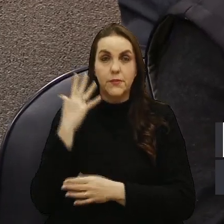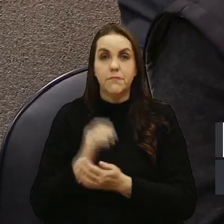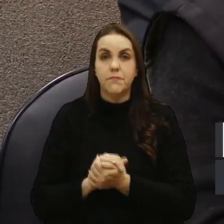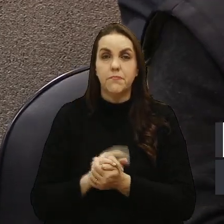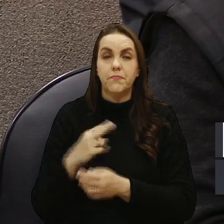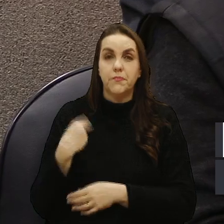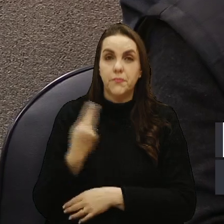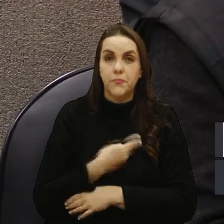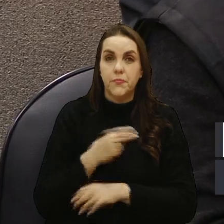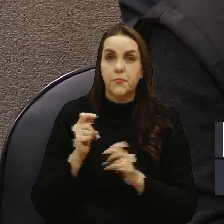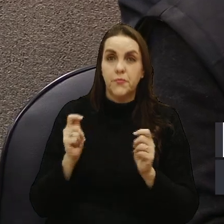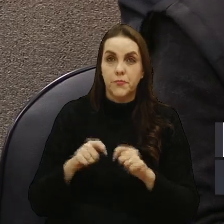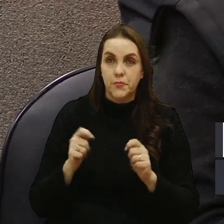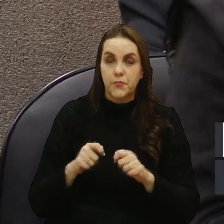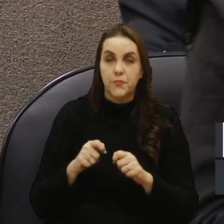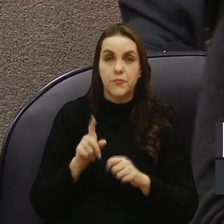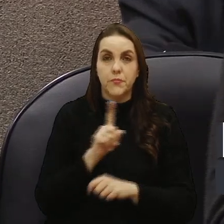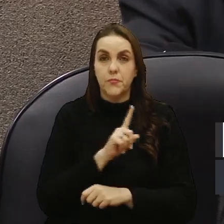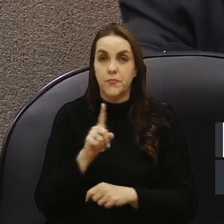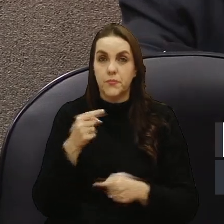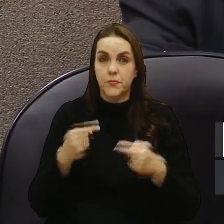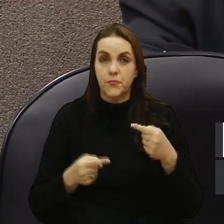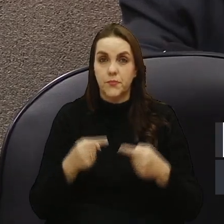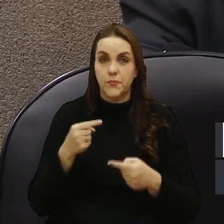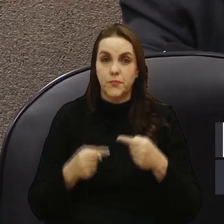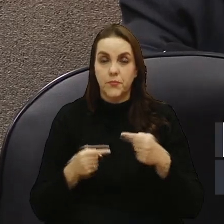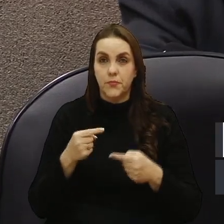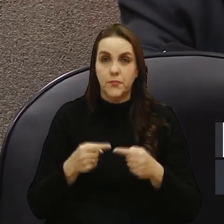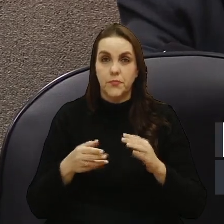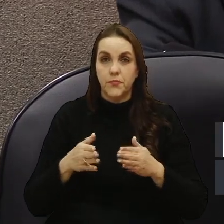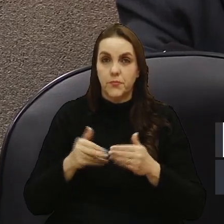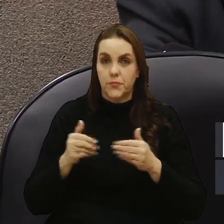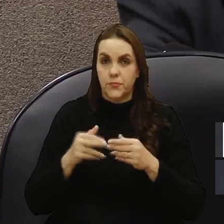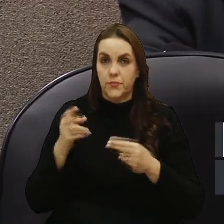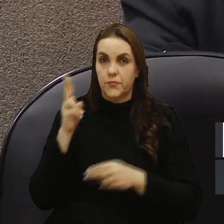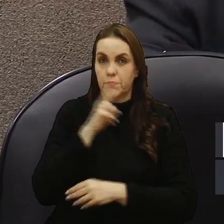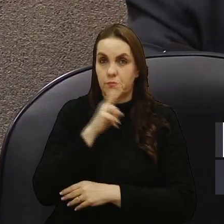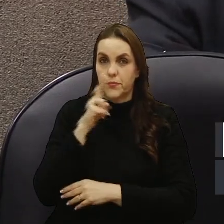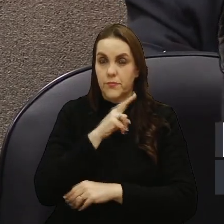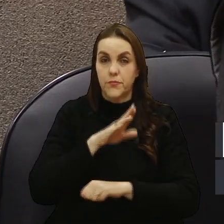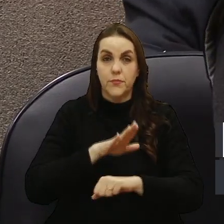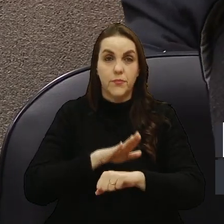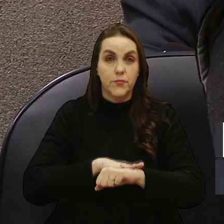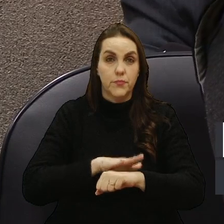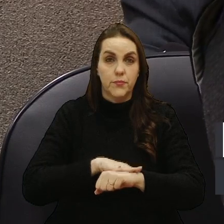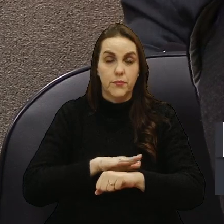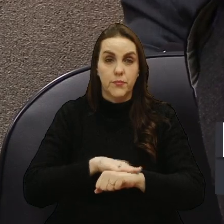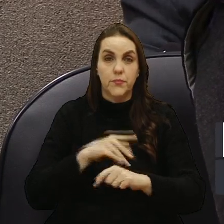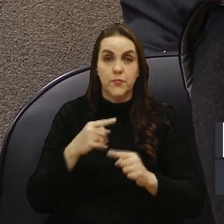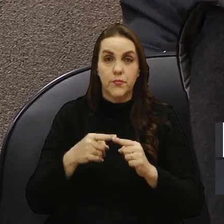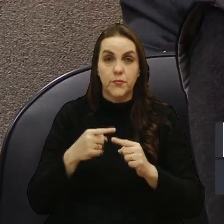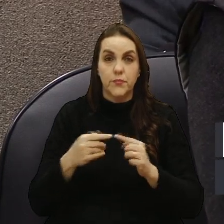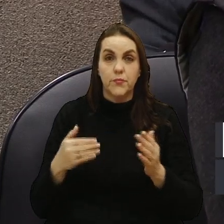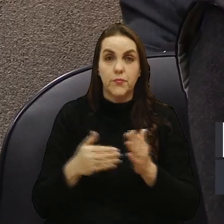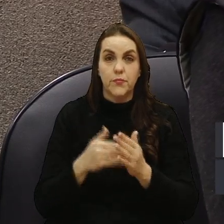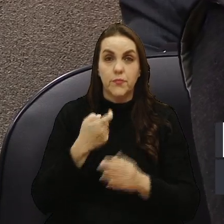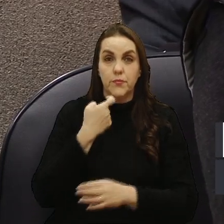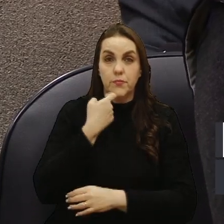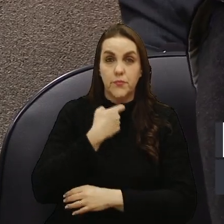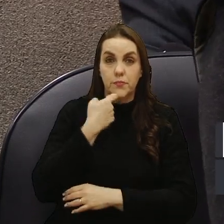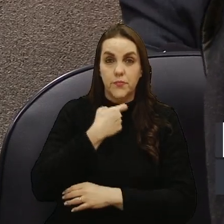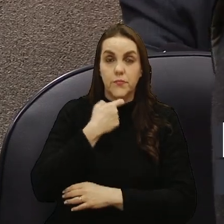nós pudéssemos não discutir esse pedido de urgência neste momento, porque até sexta-feira nós vamos ter